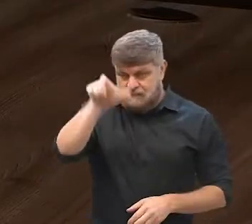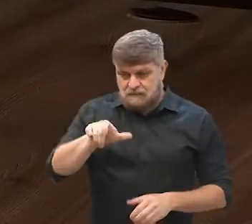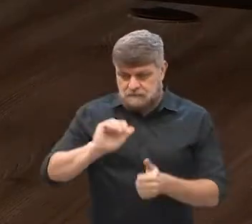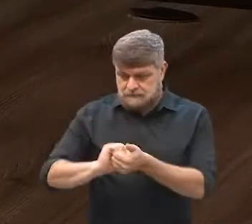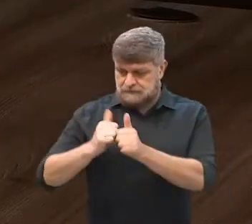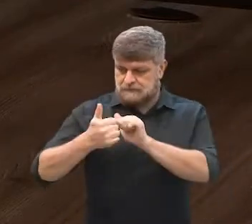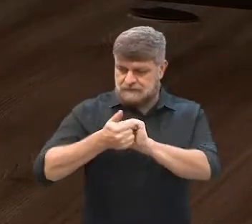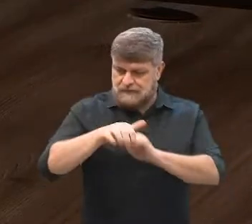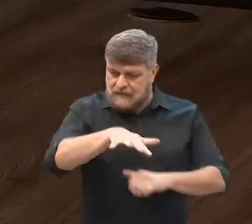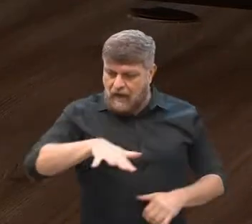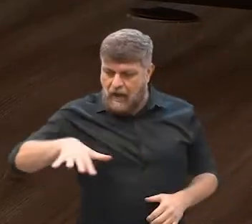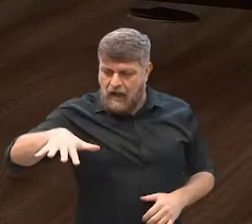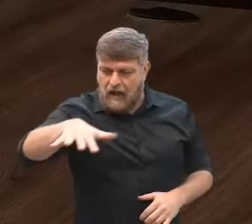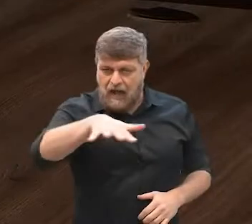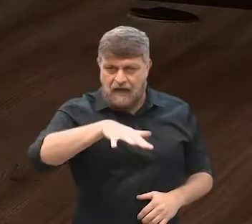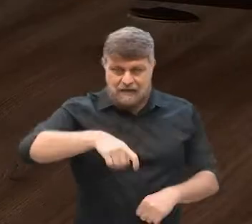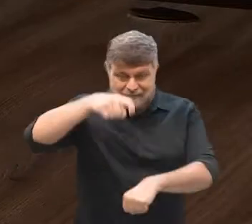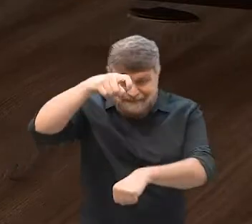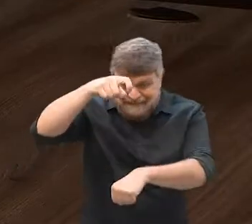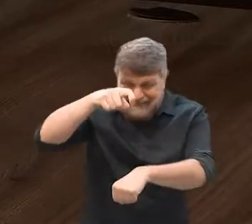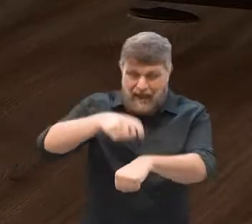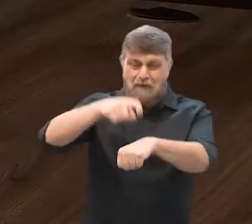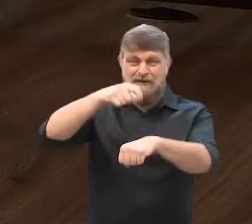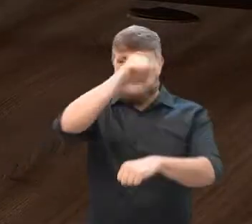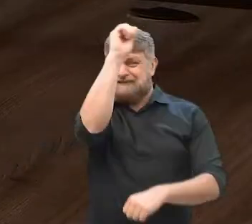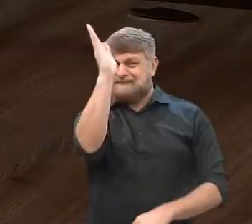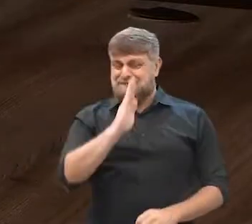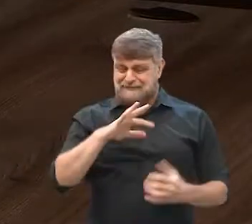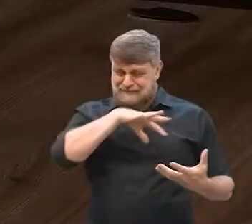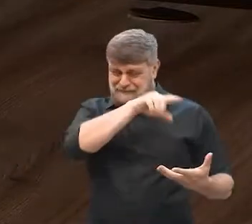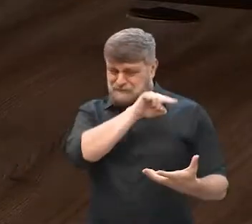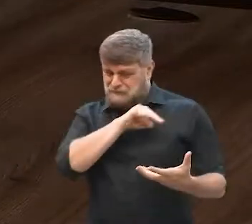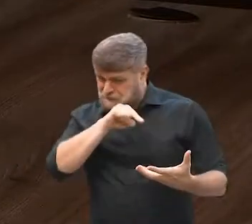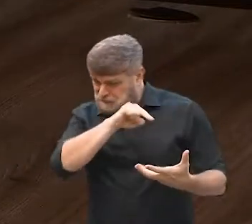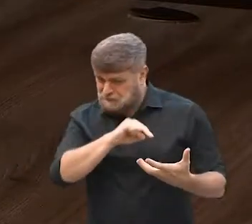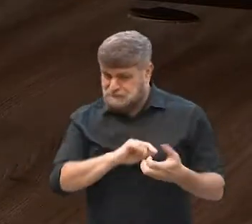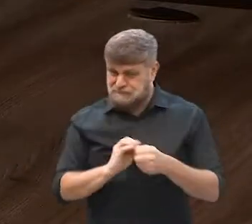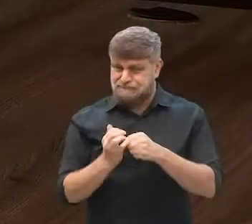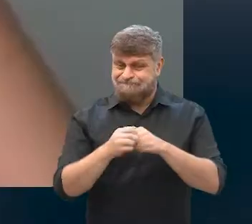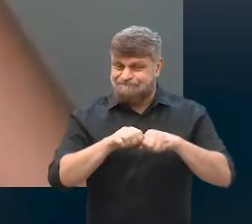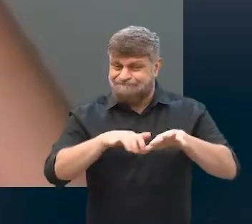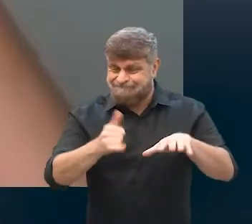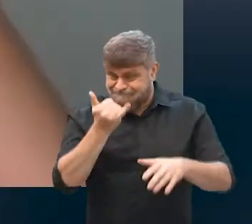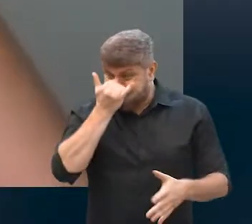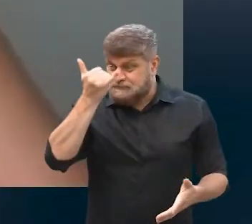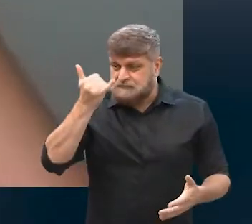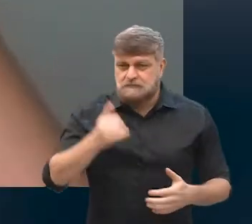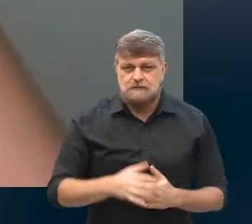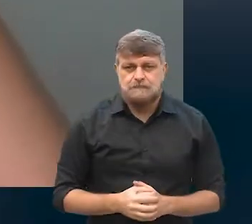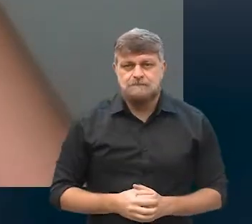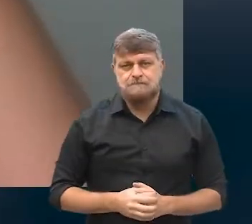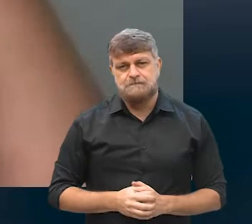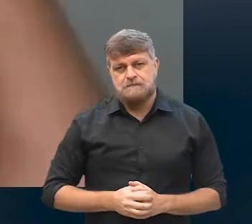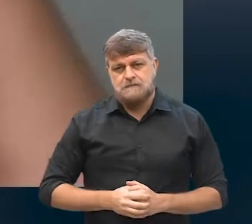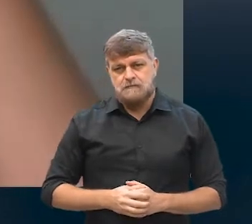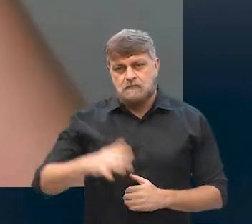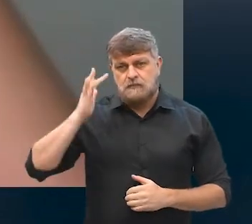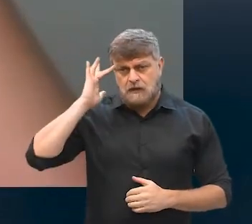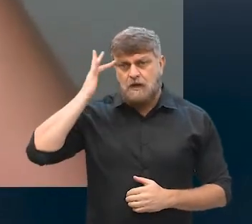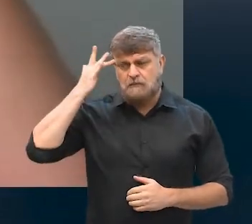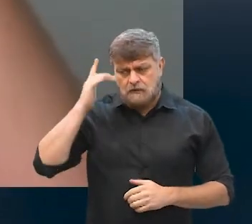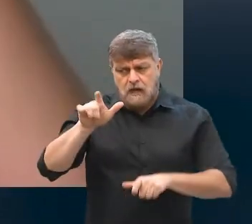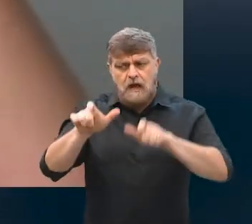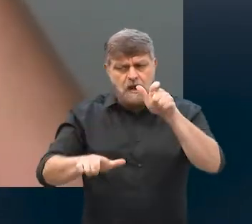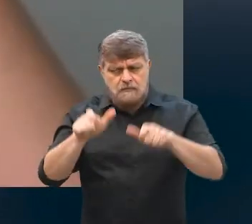o segmento para o momento em que o Brasil e o mundo vivem? Sim, acho que muitos viram